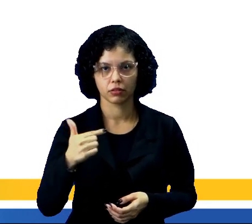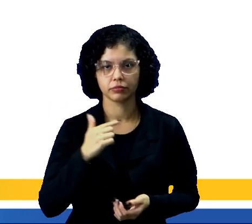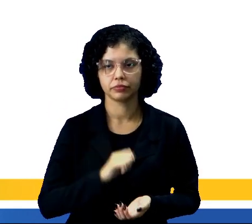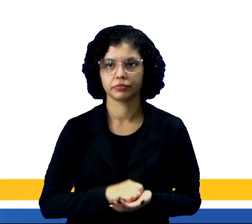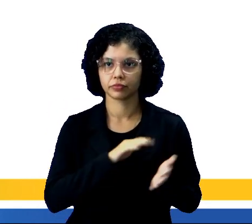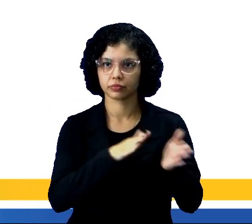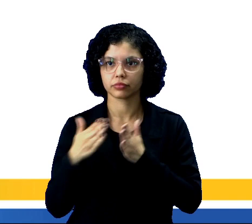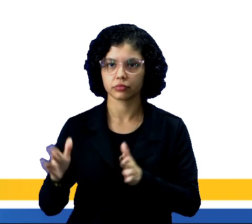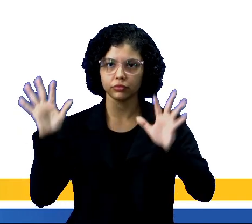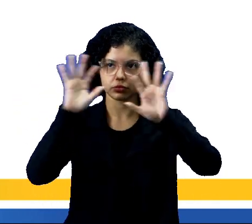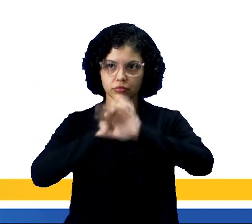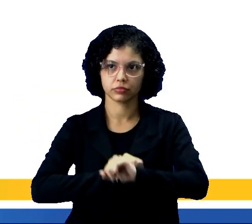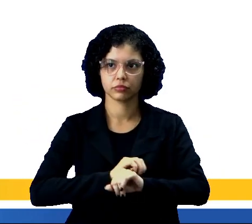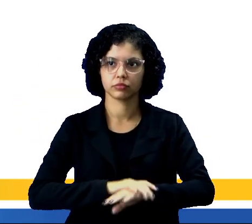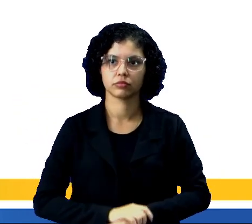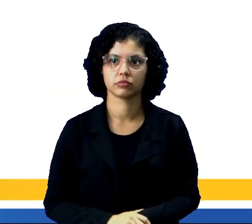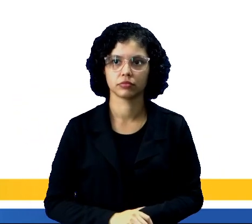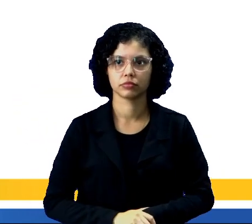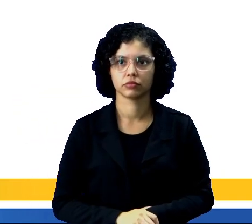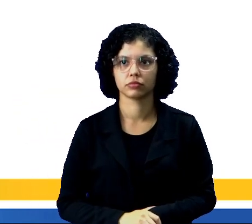aí da fase escura.